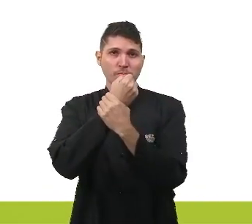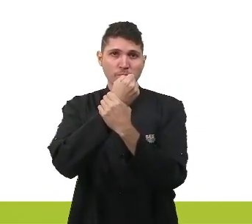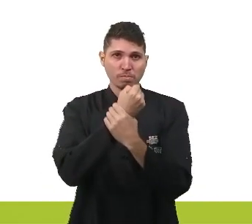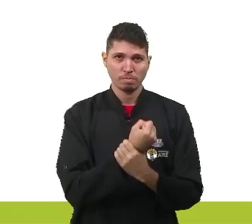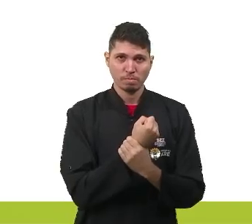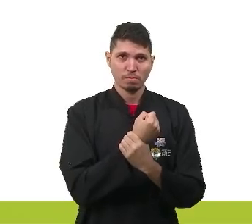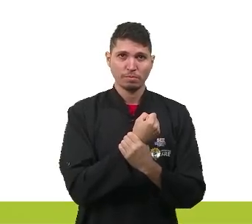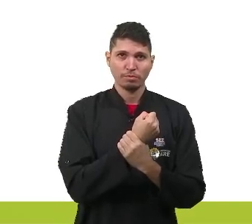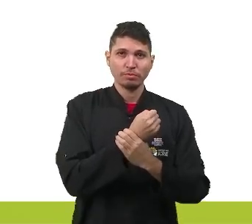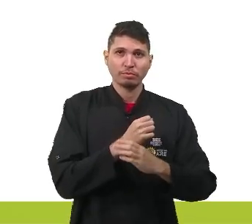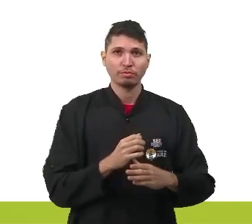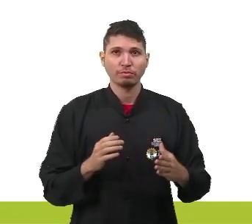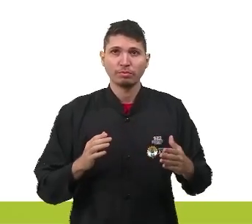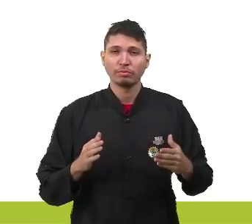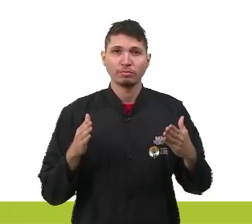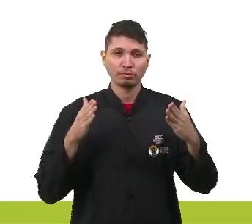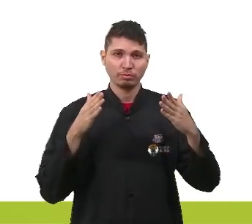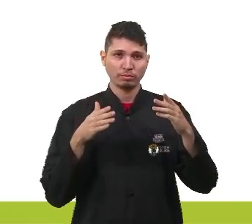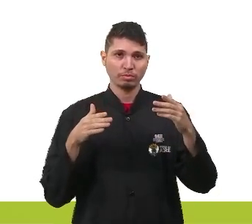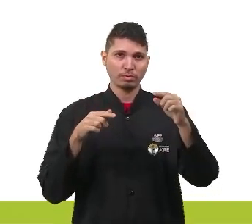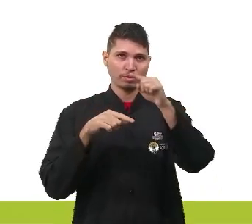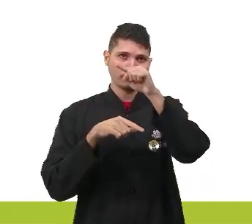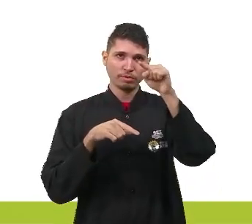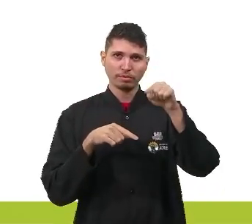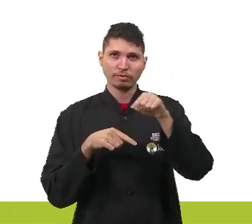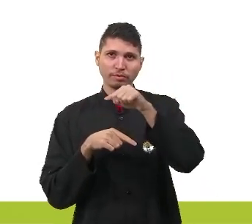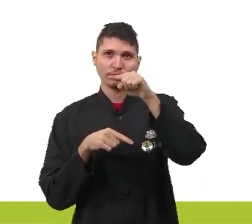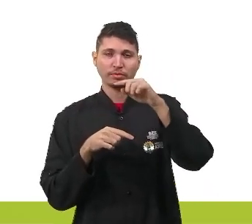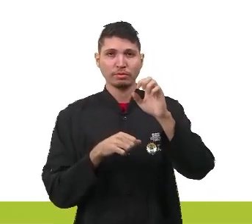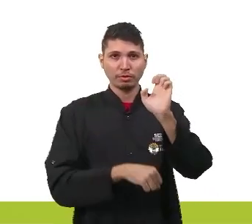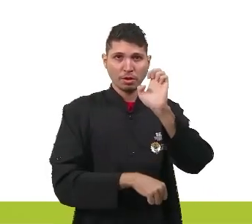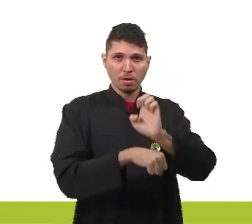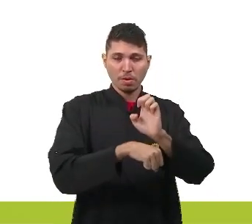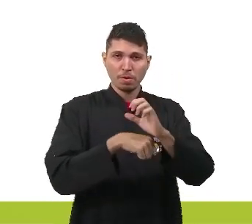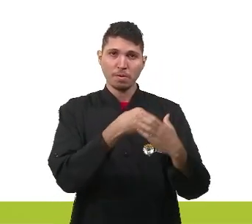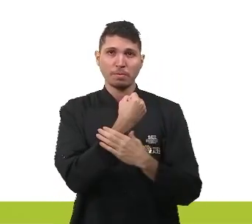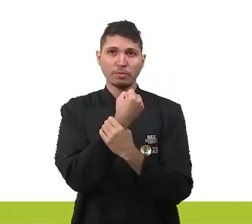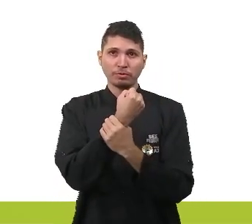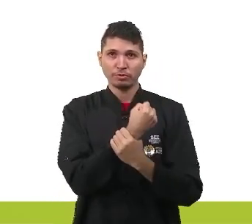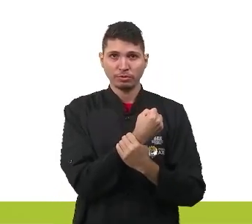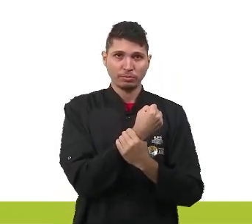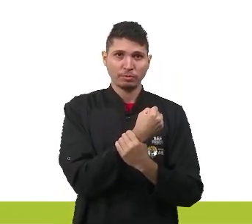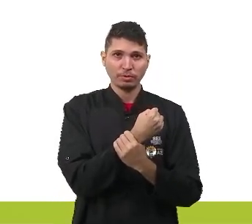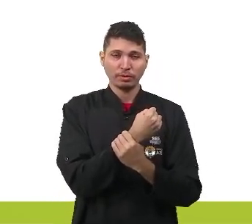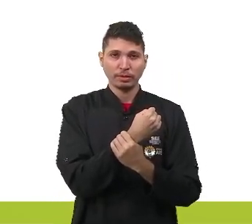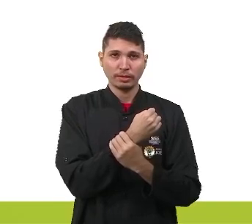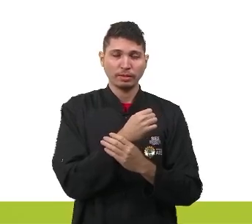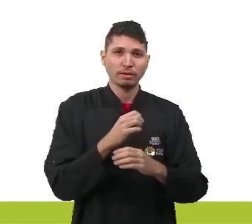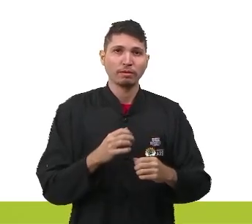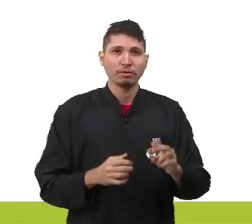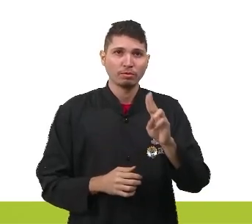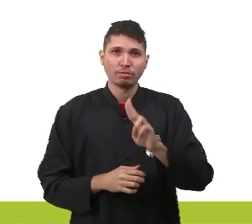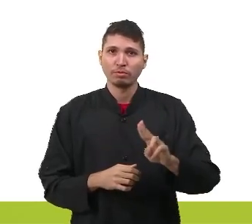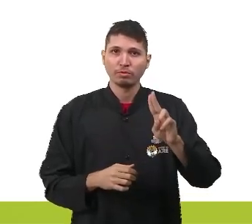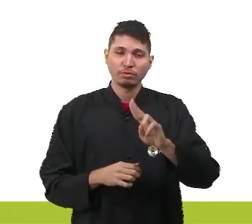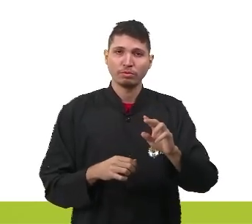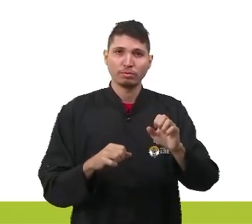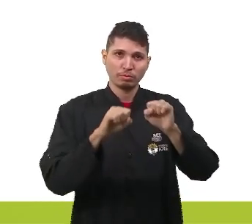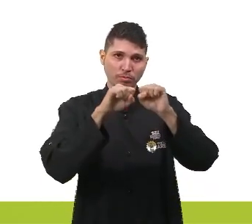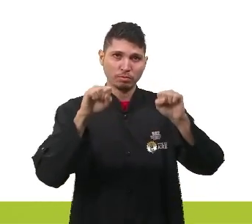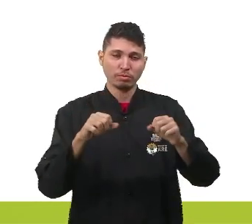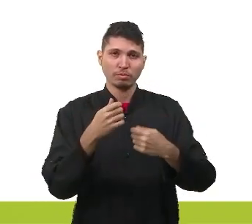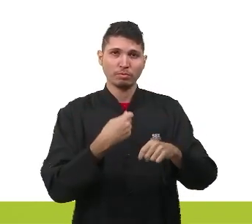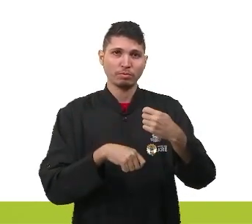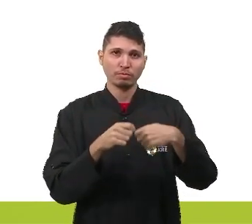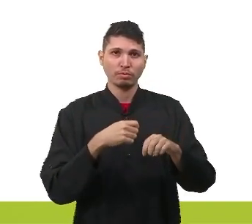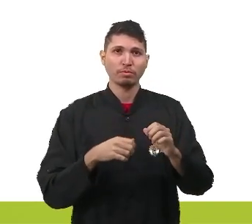Aí você tem aqui no centro o Estado absolutista. Esse Estado, ele adota o mercantilismo. Além de adotar o mercantilismo,